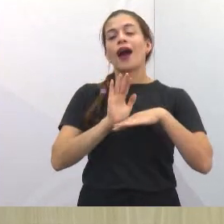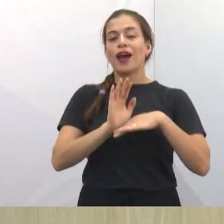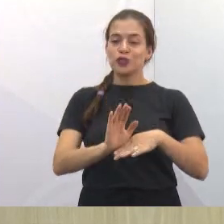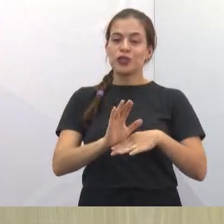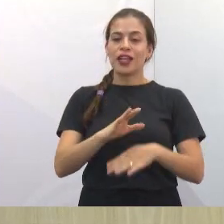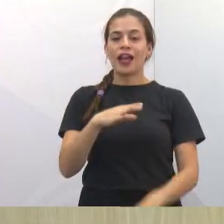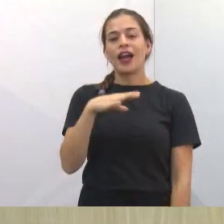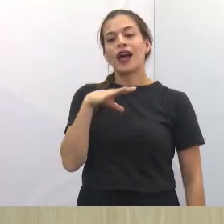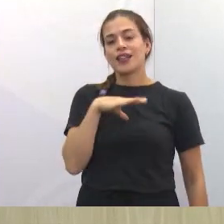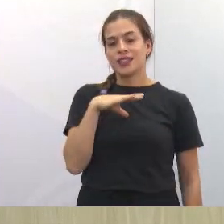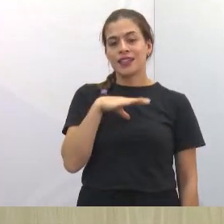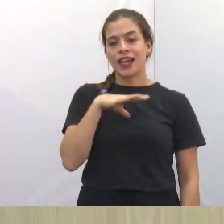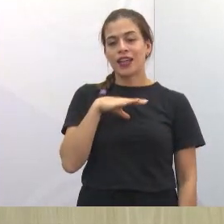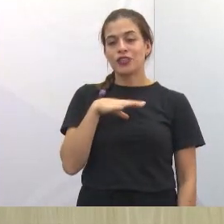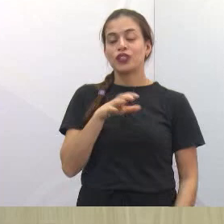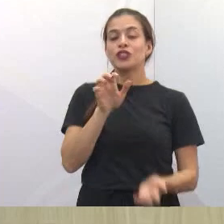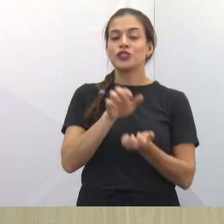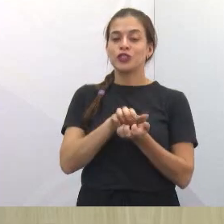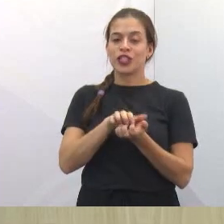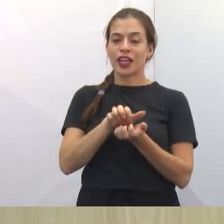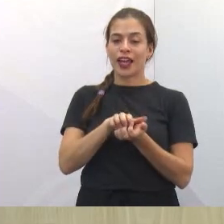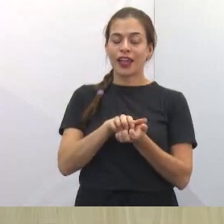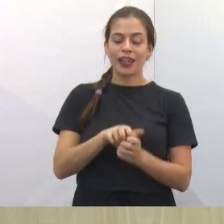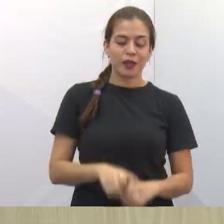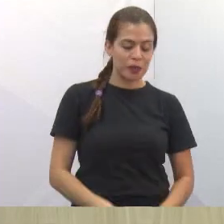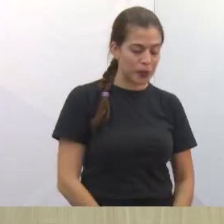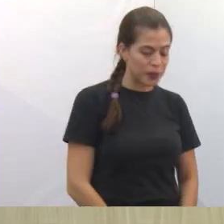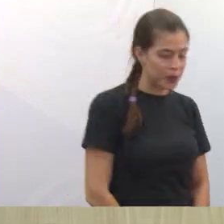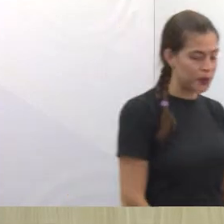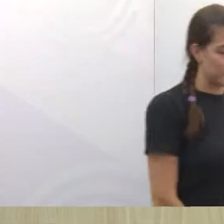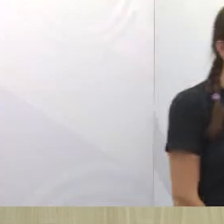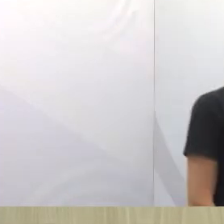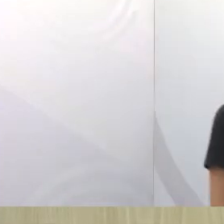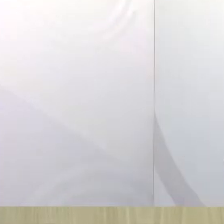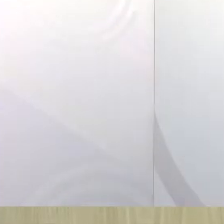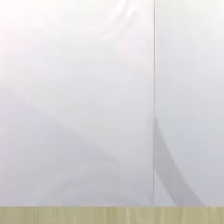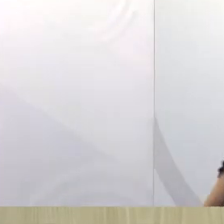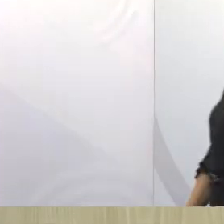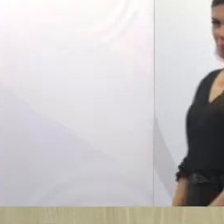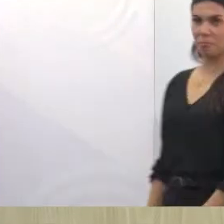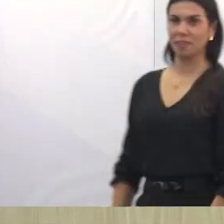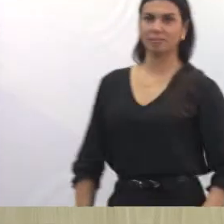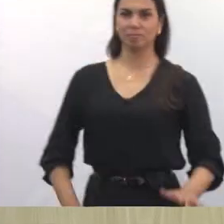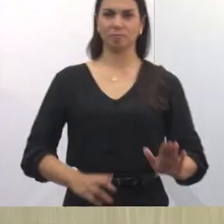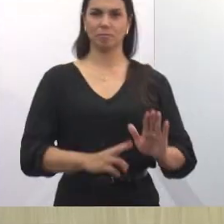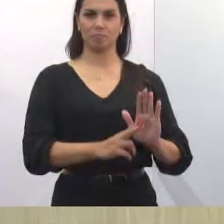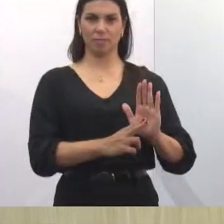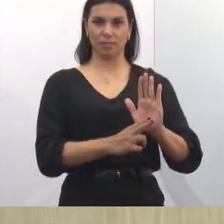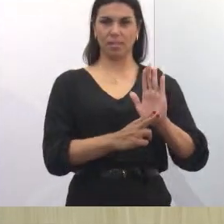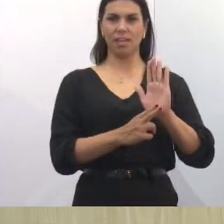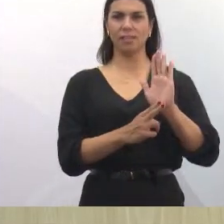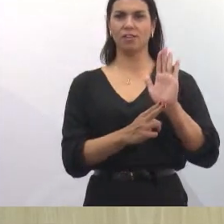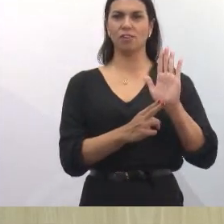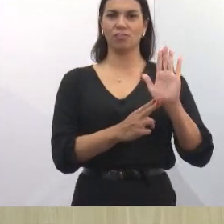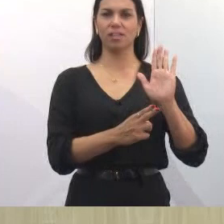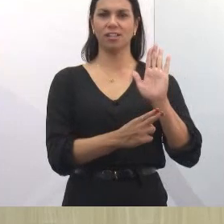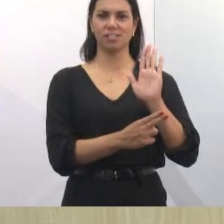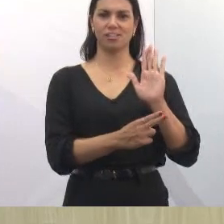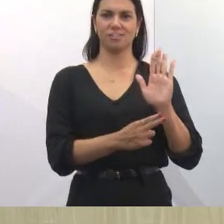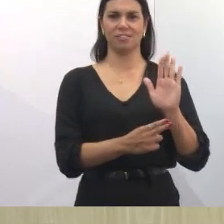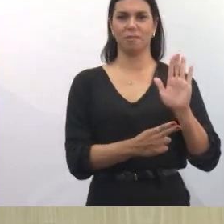emendas parlamentares em favor do município de Jacareí. Autoria, vereador Paulinho do Esporte.